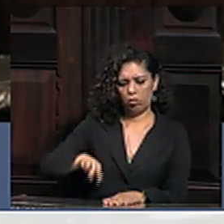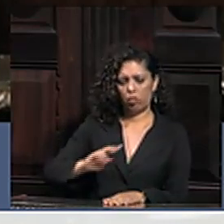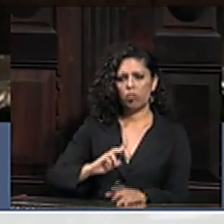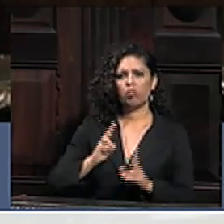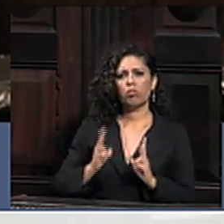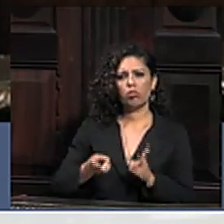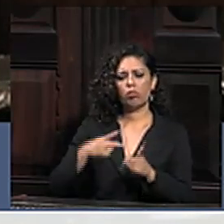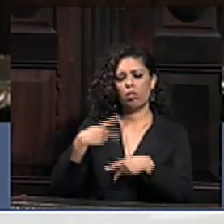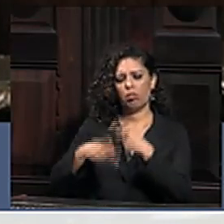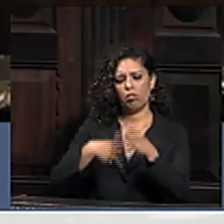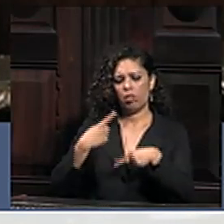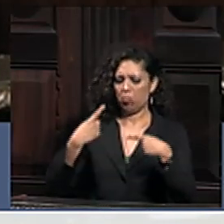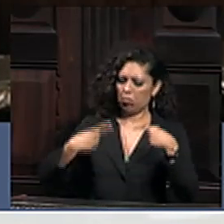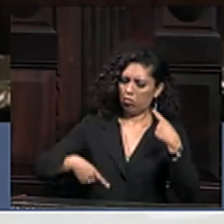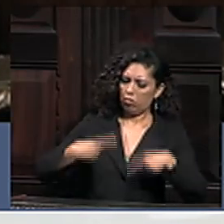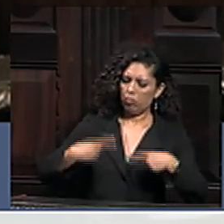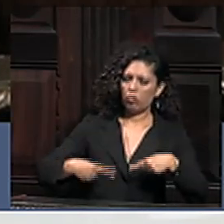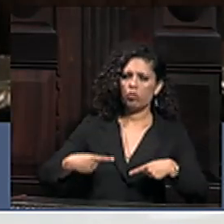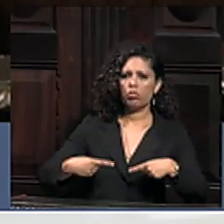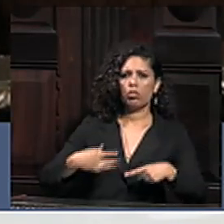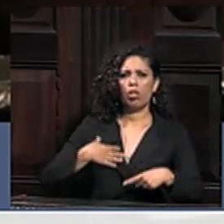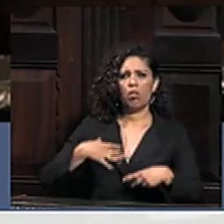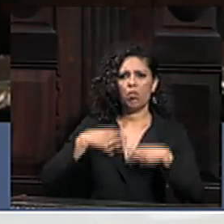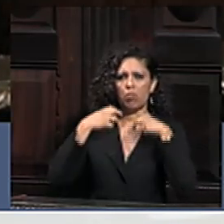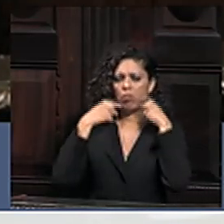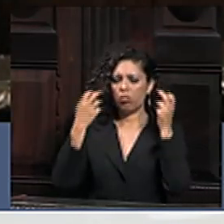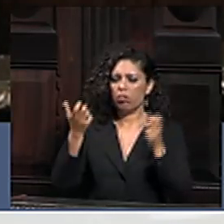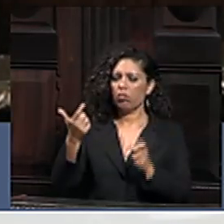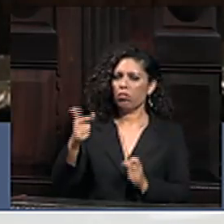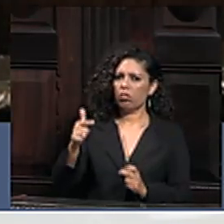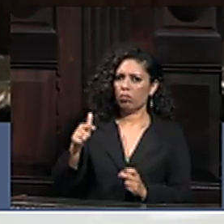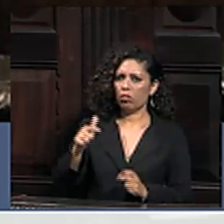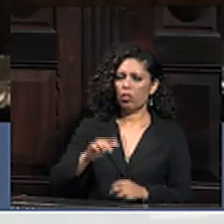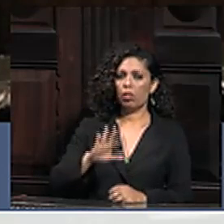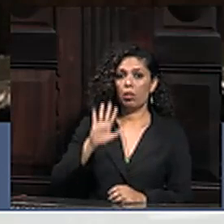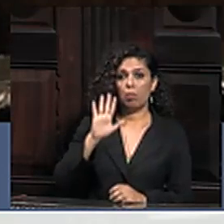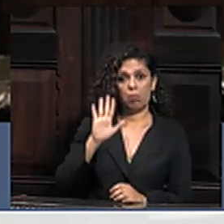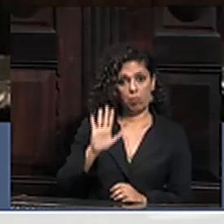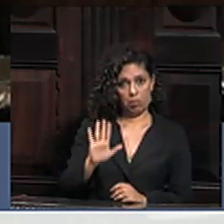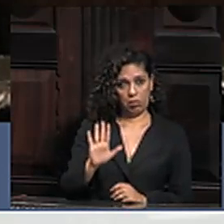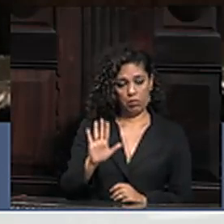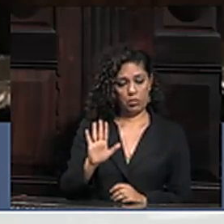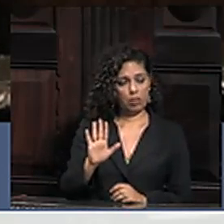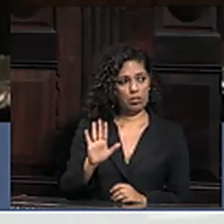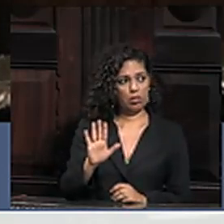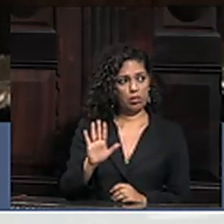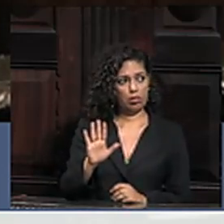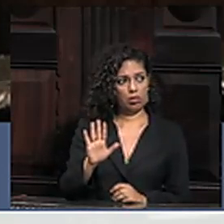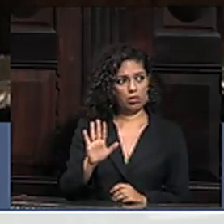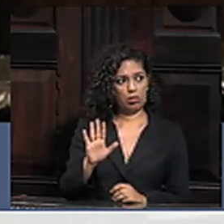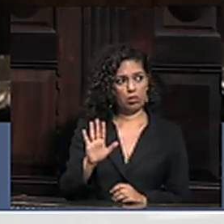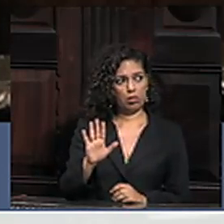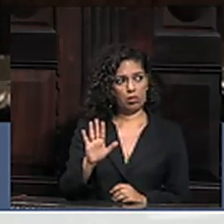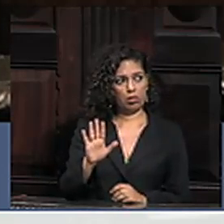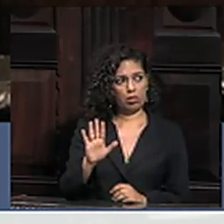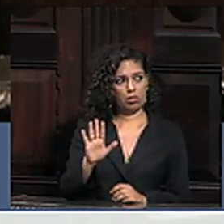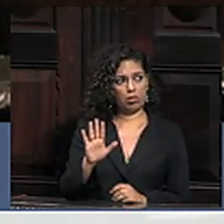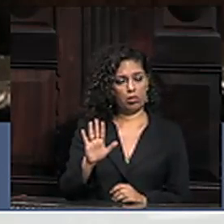minha parte sem nenhum constrangimento. Evidentemente que não cabe